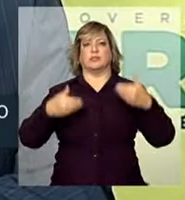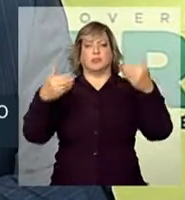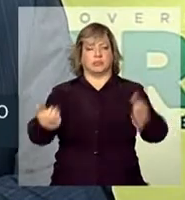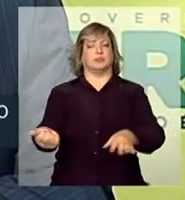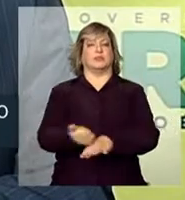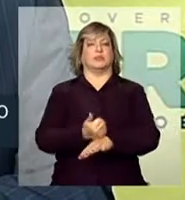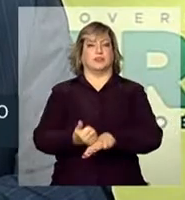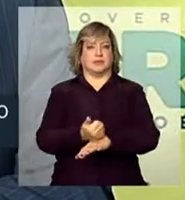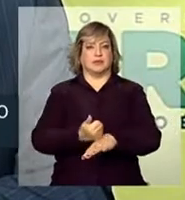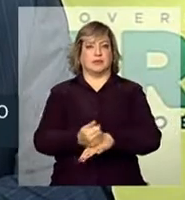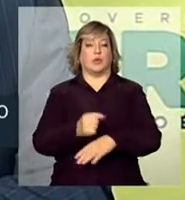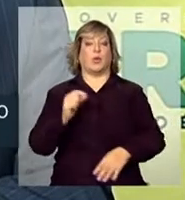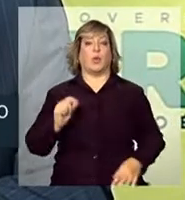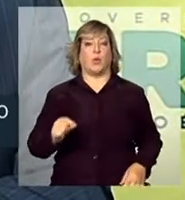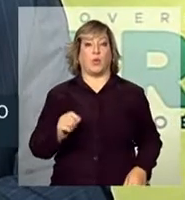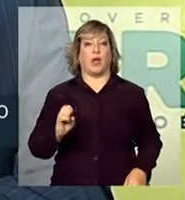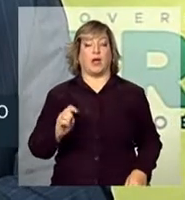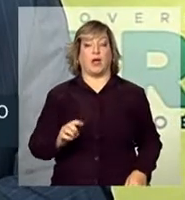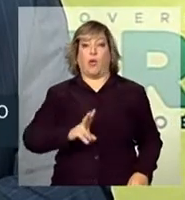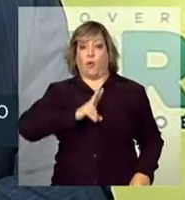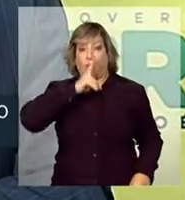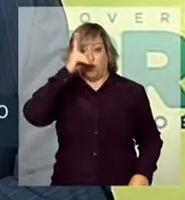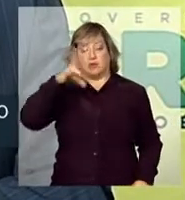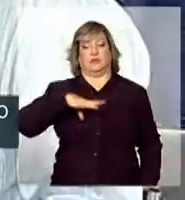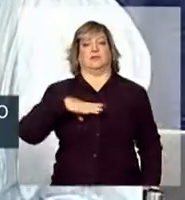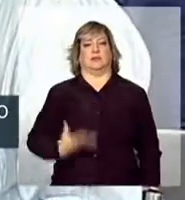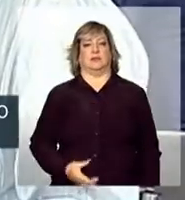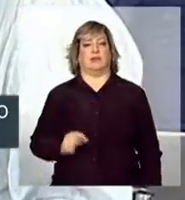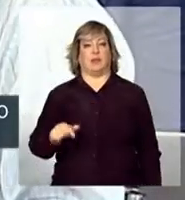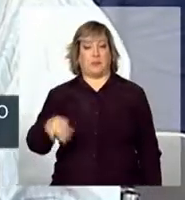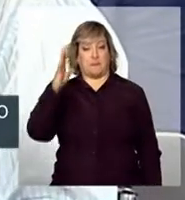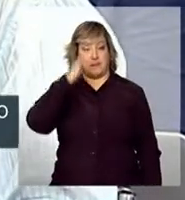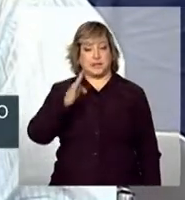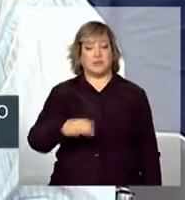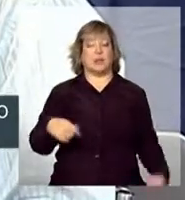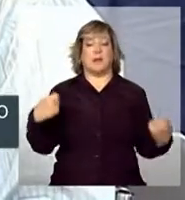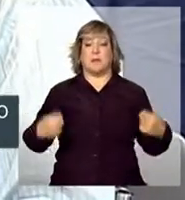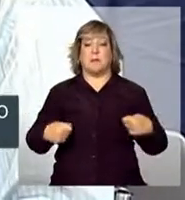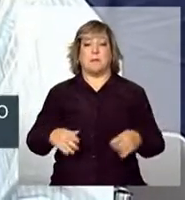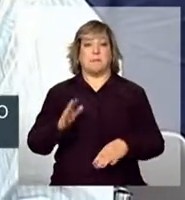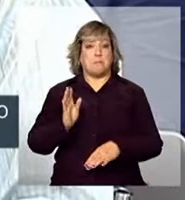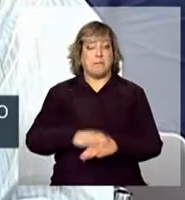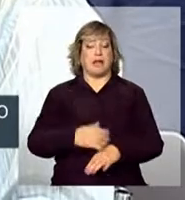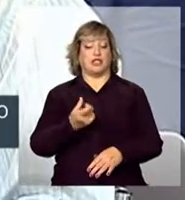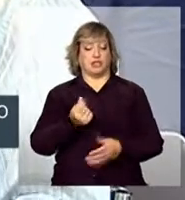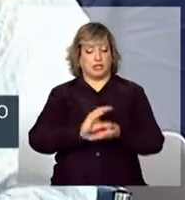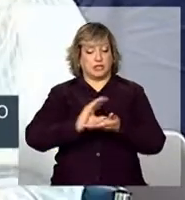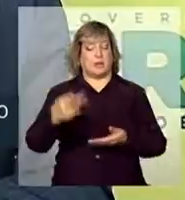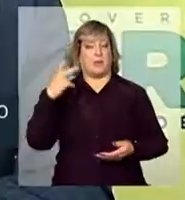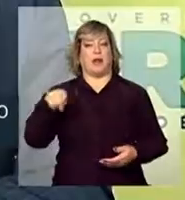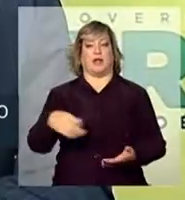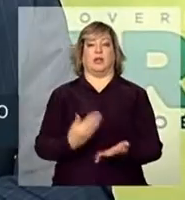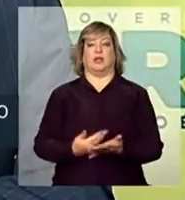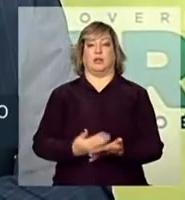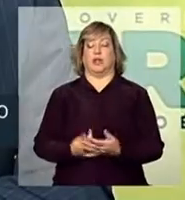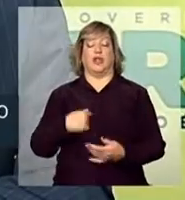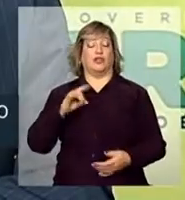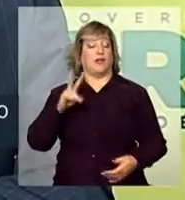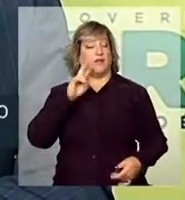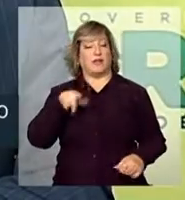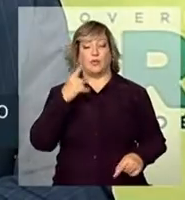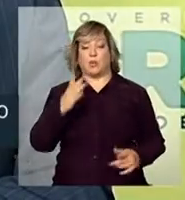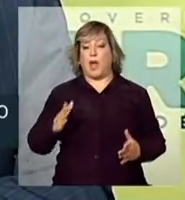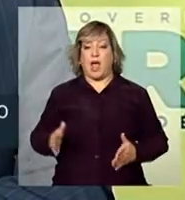em direção O que é um imenso desafio O Brasil precisa de mais recursos à educação eu só vejo um